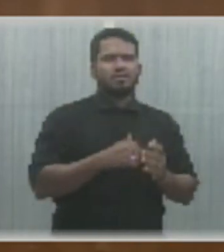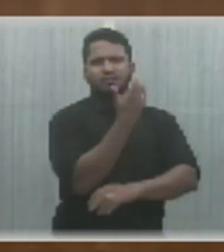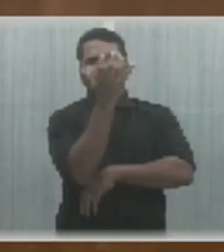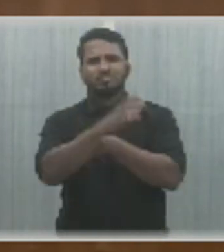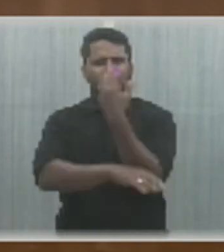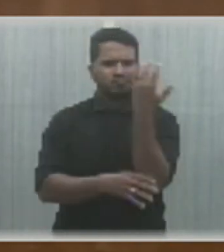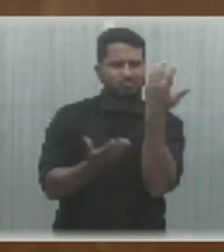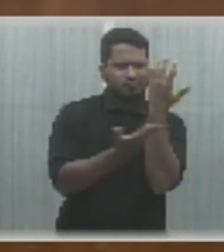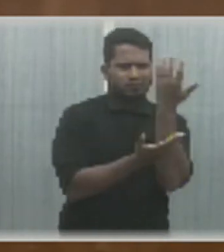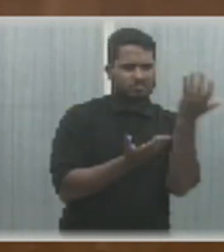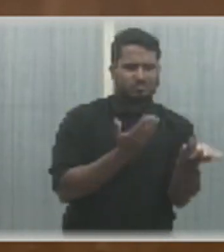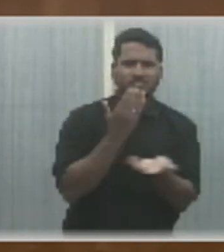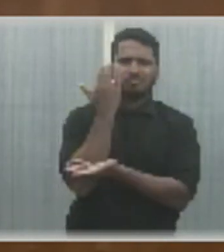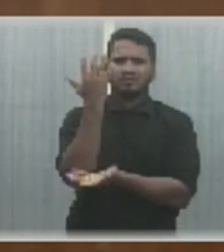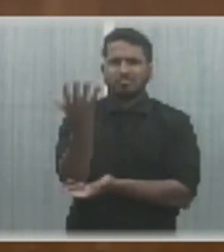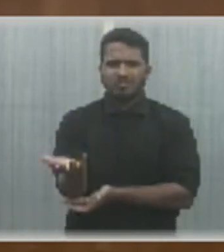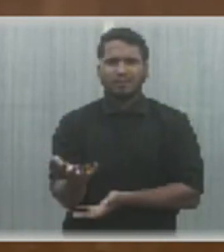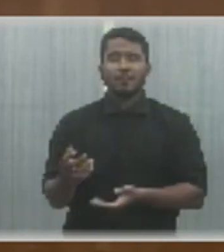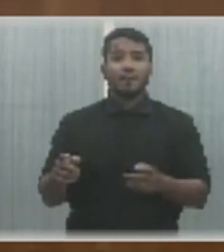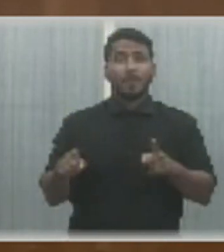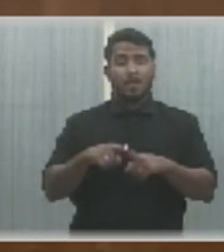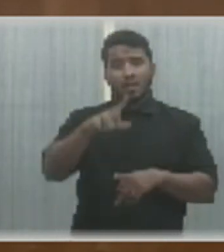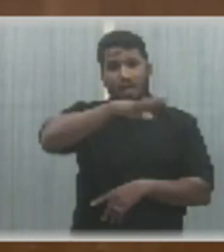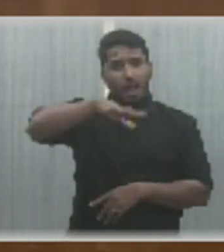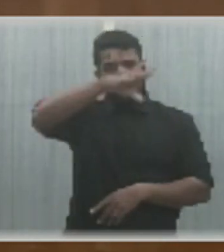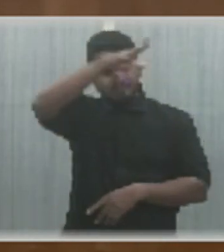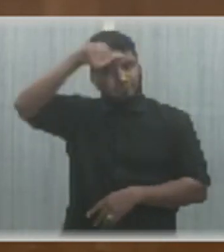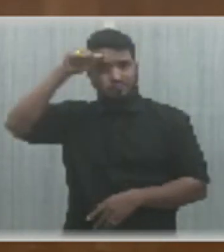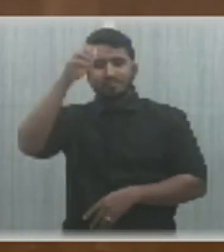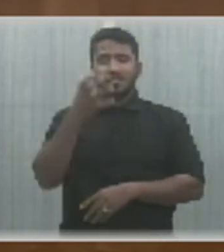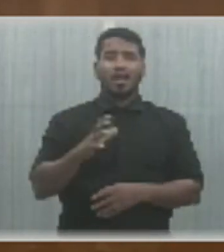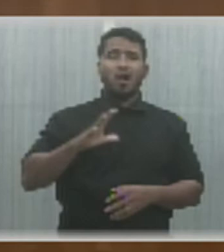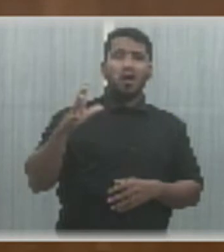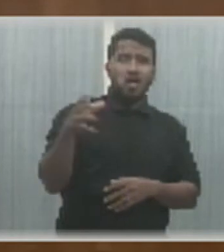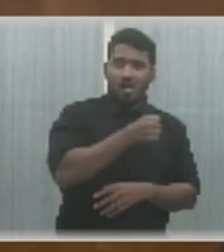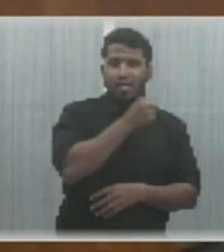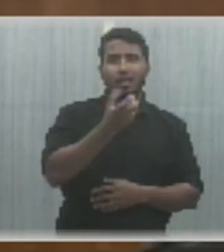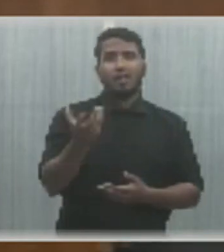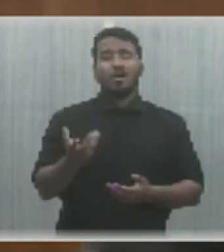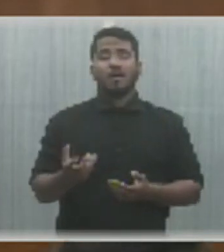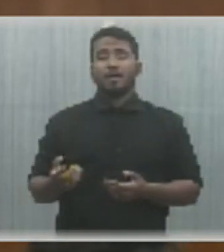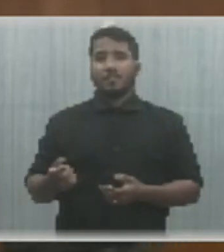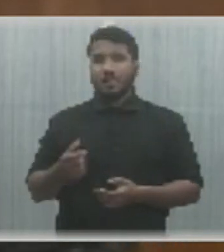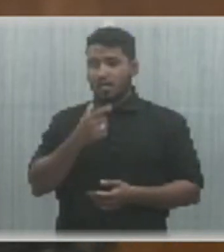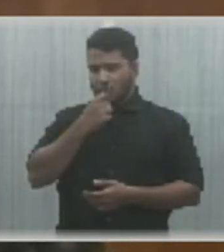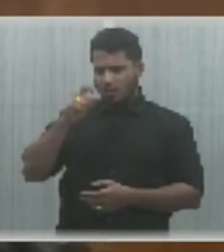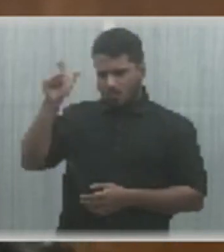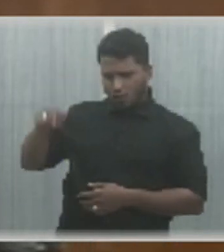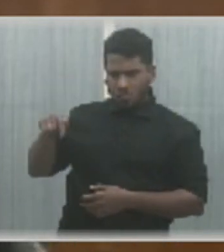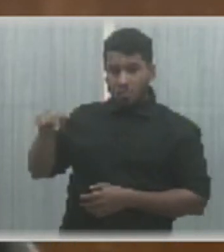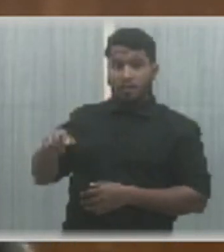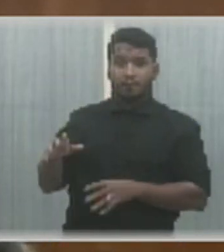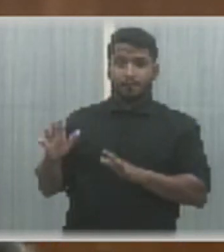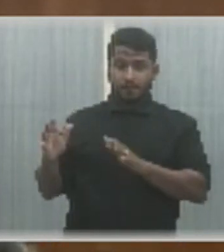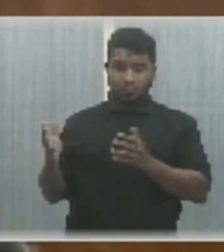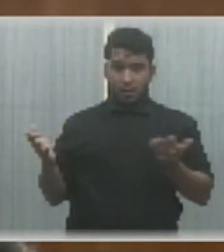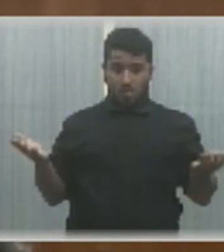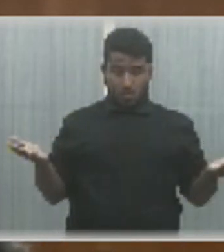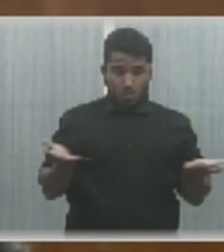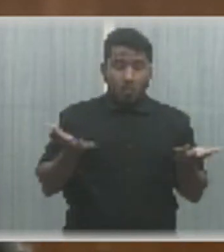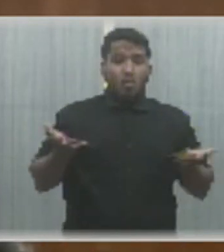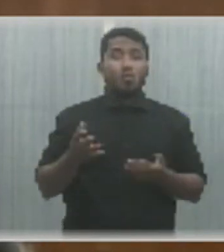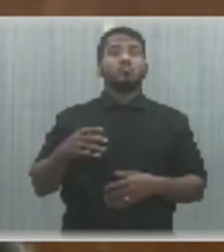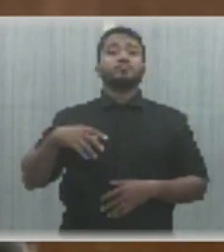na destruição, principalmente, da Amazônia Legal. E no momento em que o atual presidente da